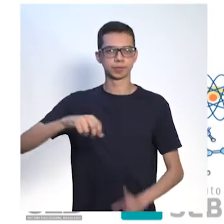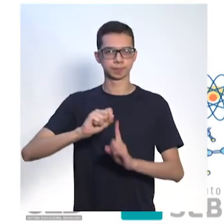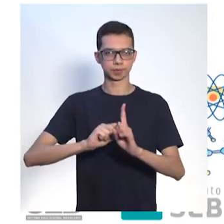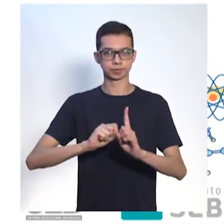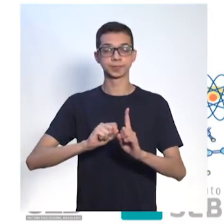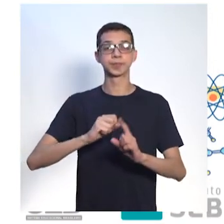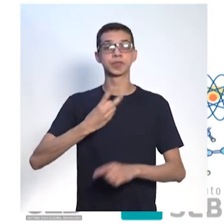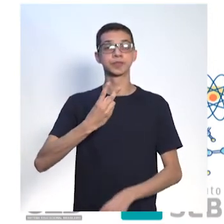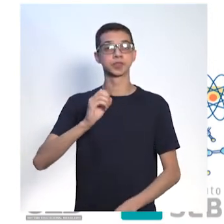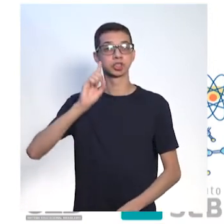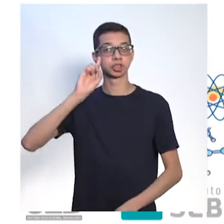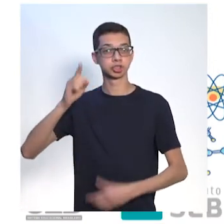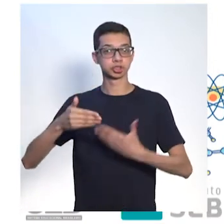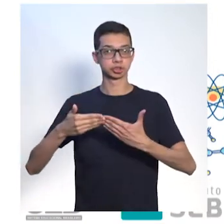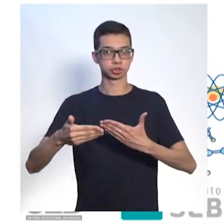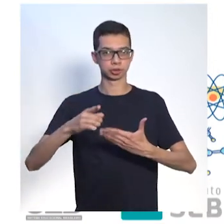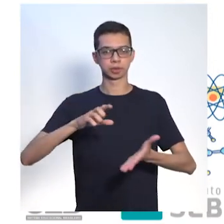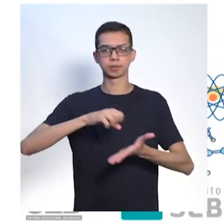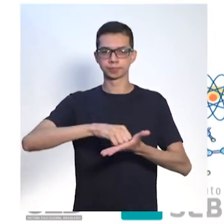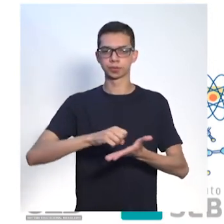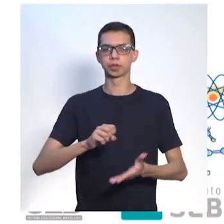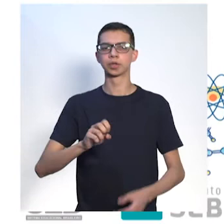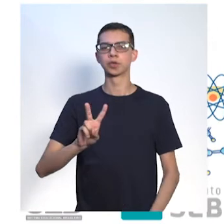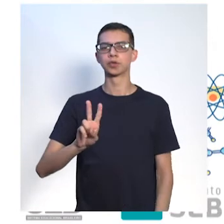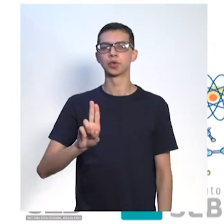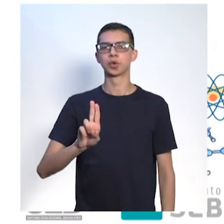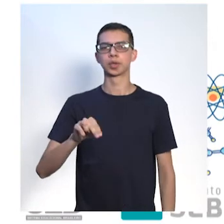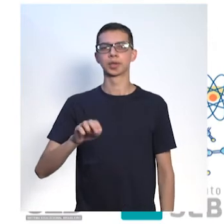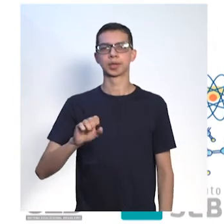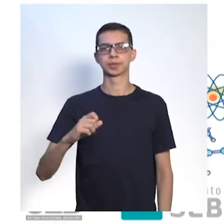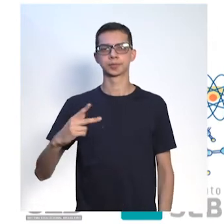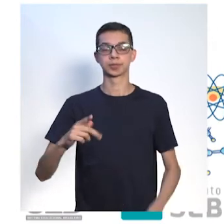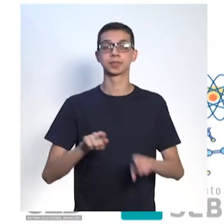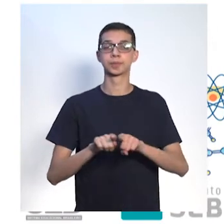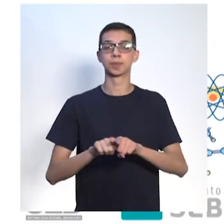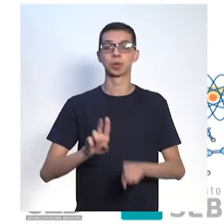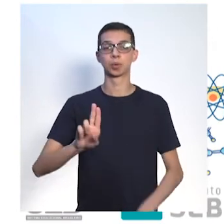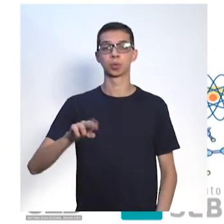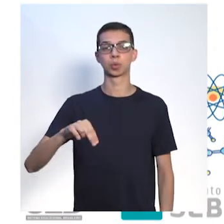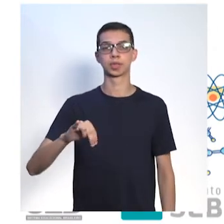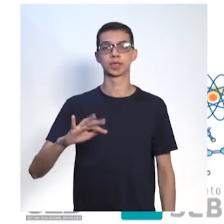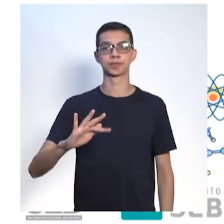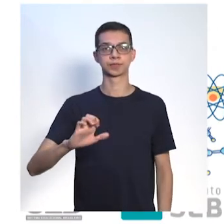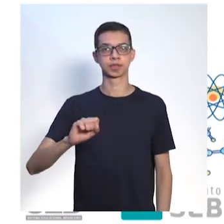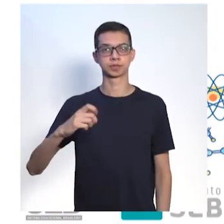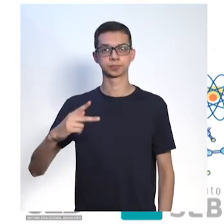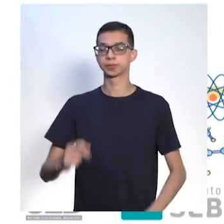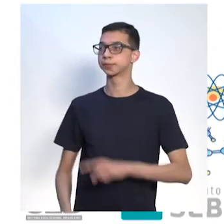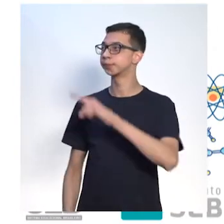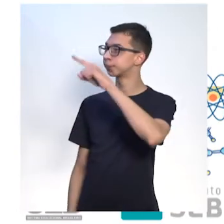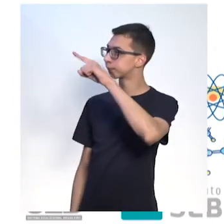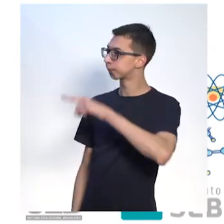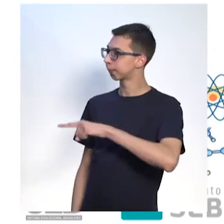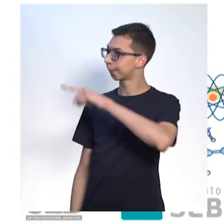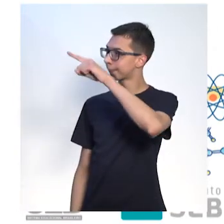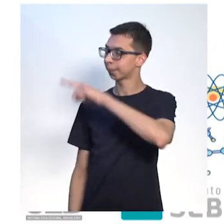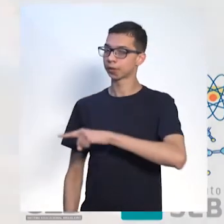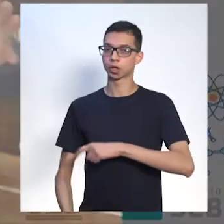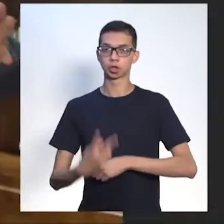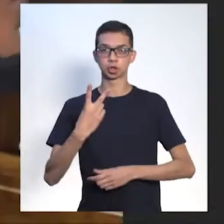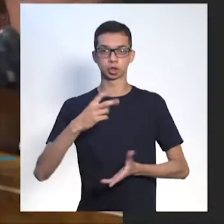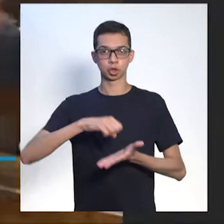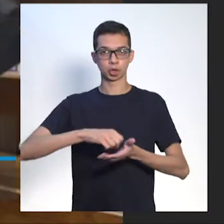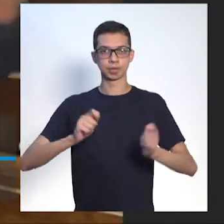dias, se inscrever na VUNESP e na Unifesp. Você tem ainda 2 inscrições. Tadeu, eu não